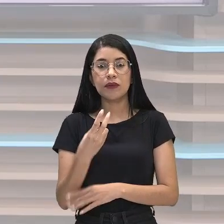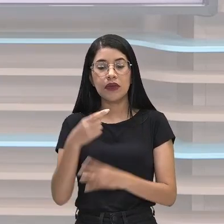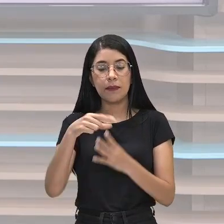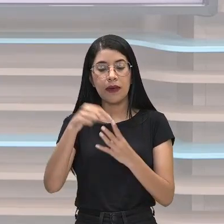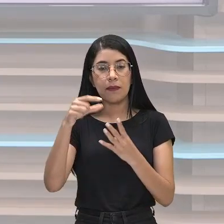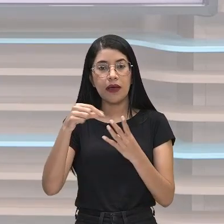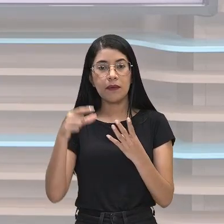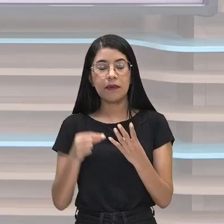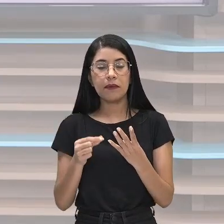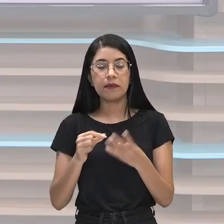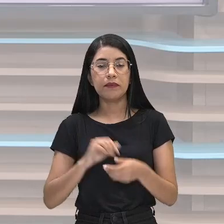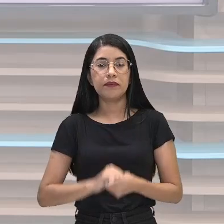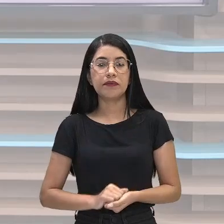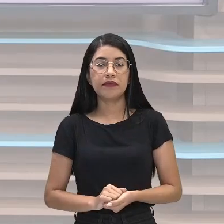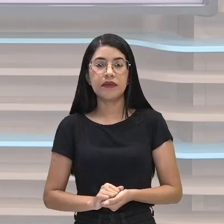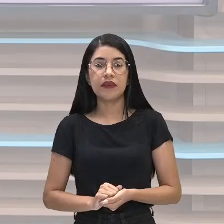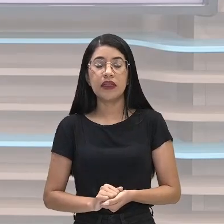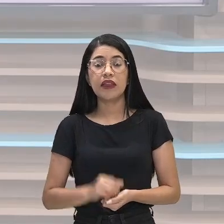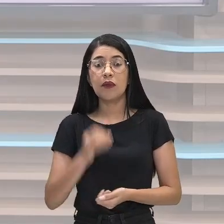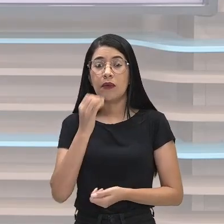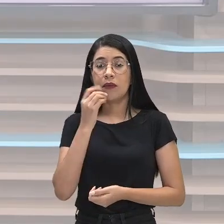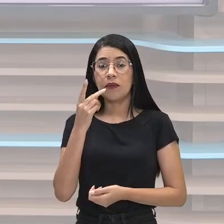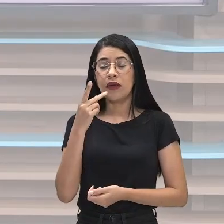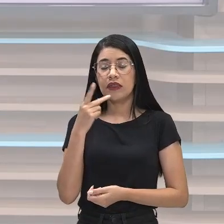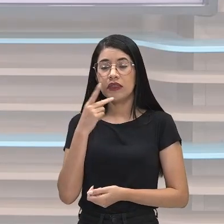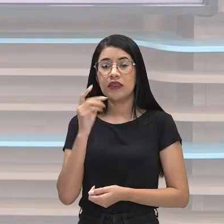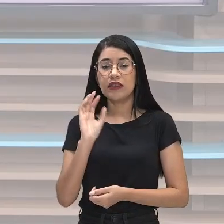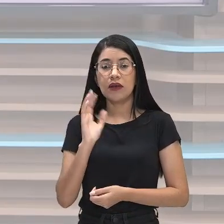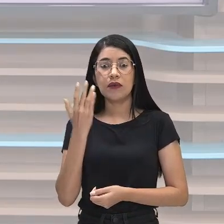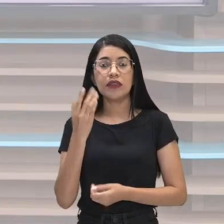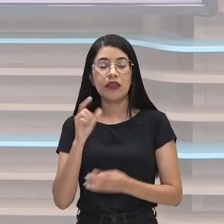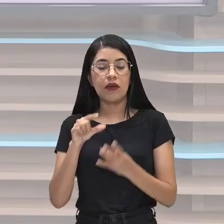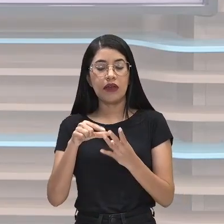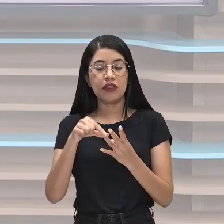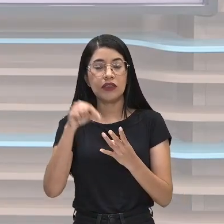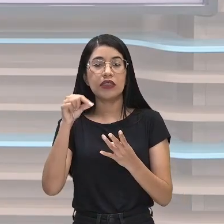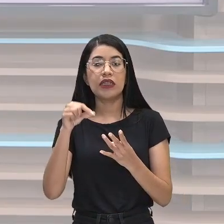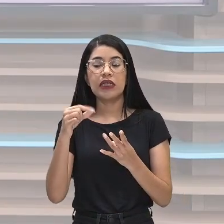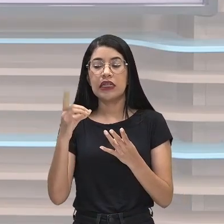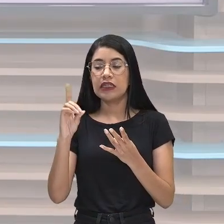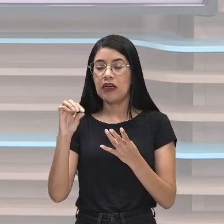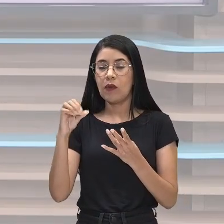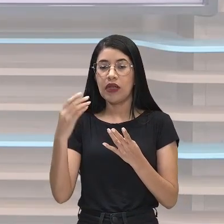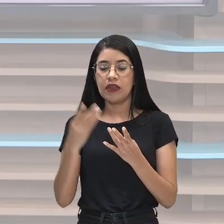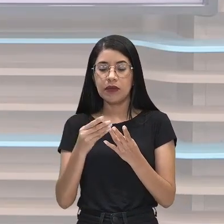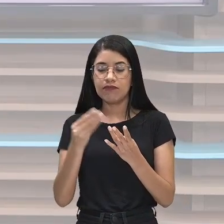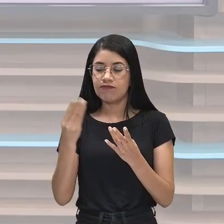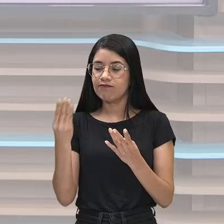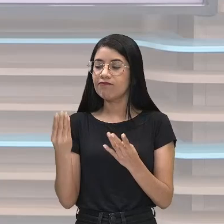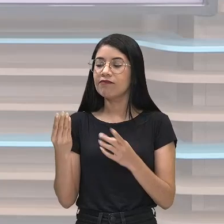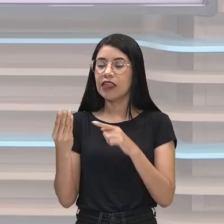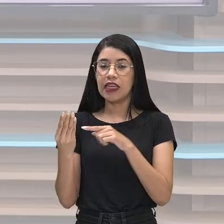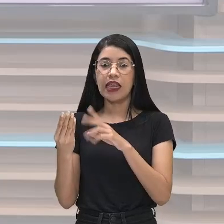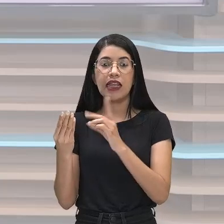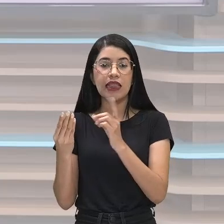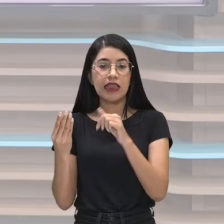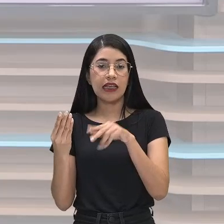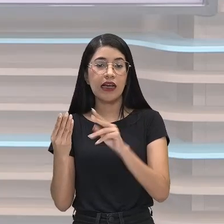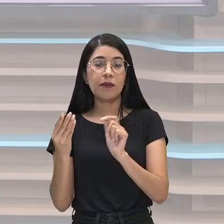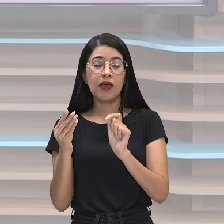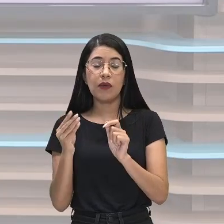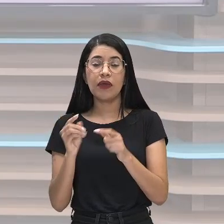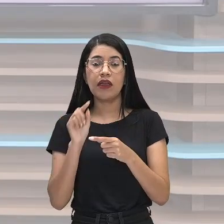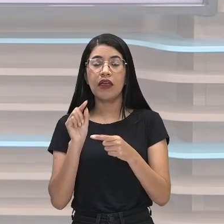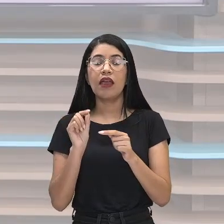certo? Então, a probabilidade de retirar uma carta e ser uma dama é justamente de 4, porque eu